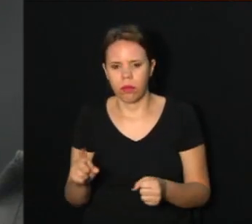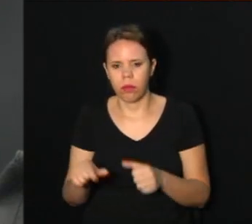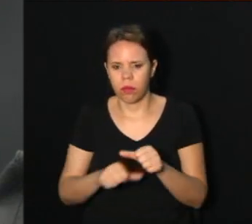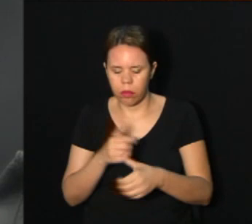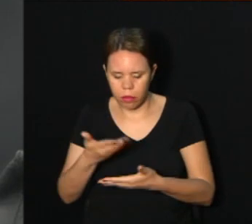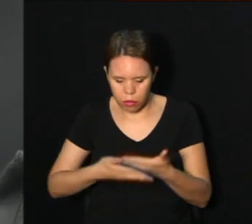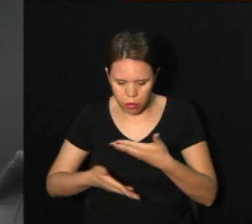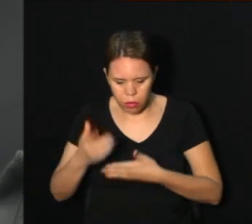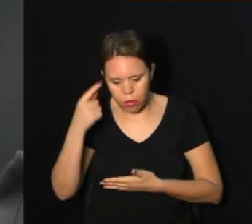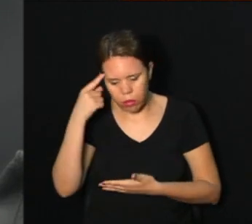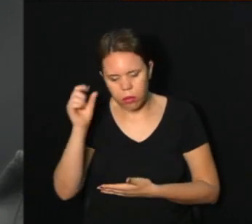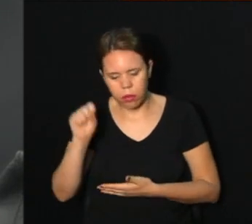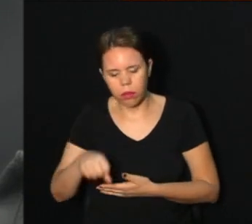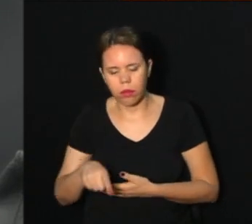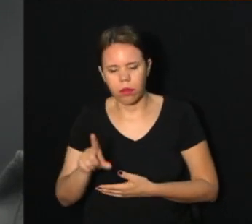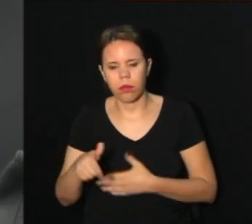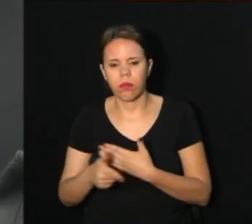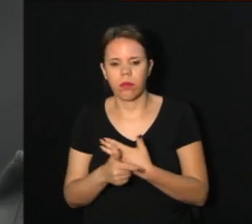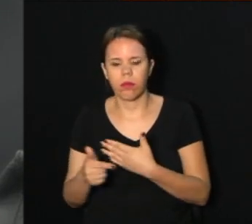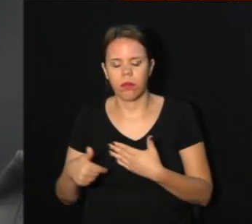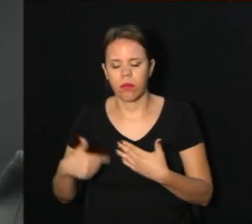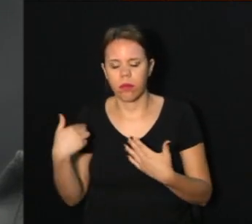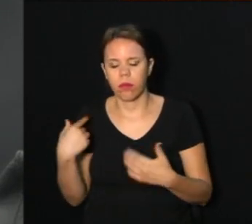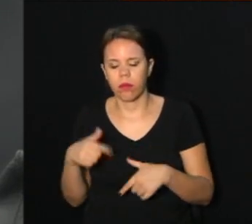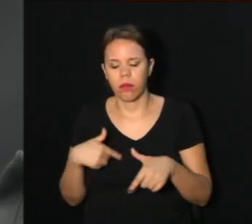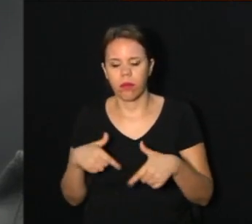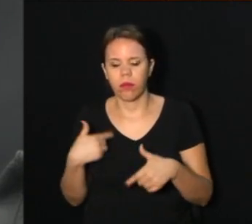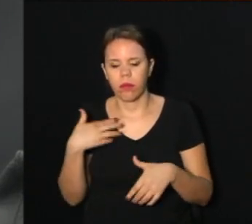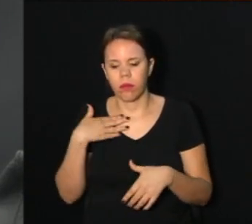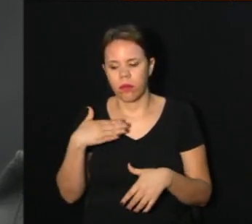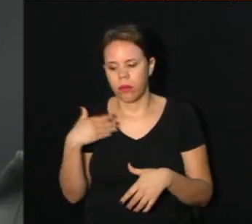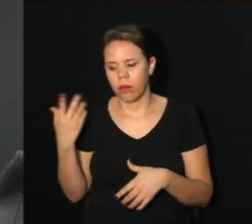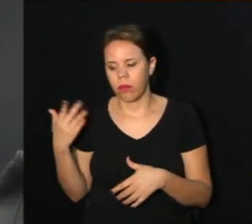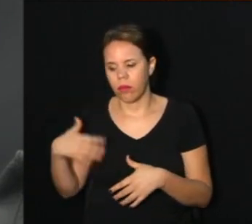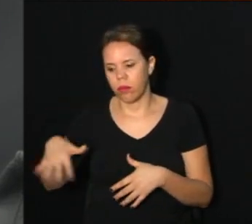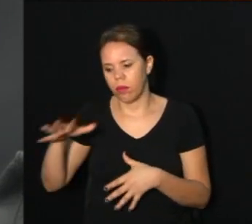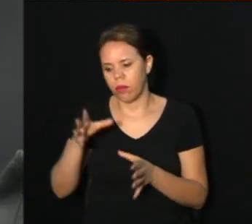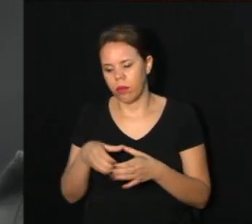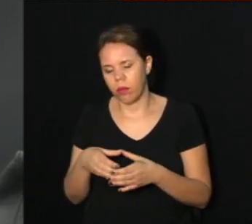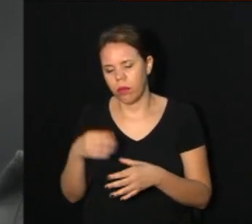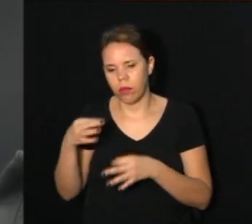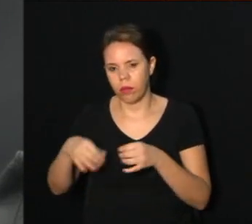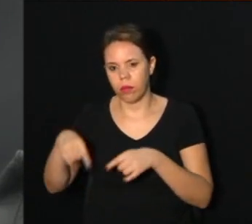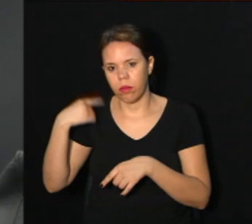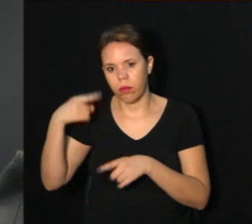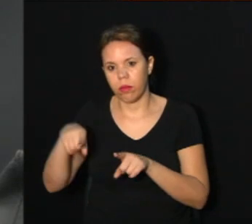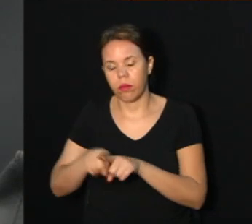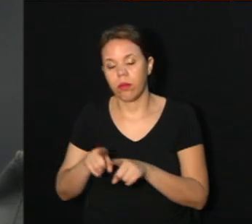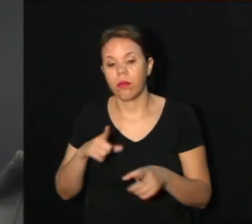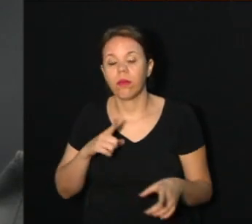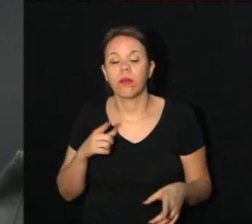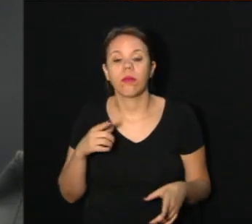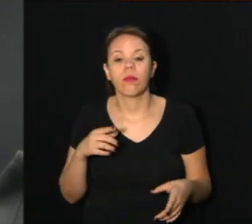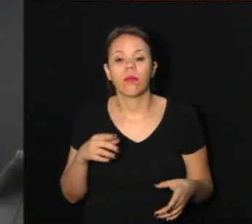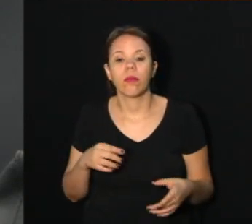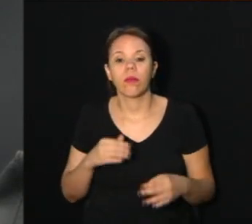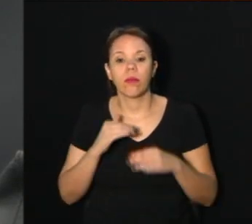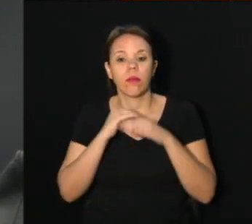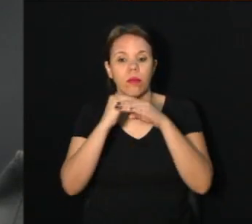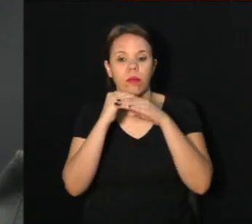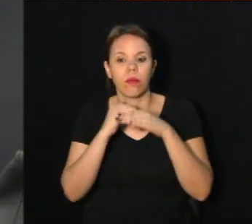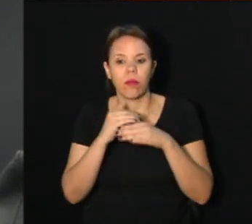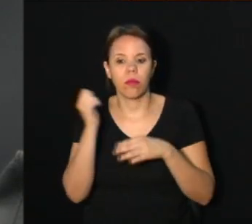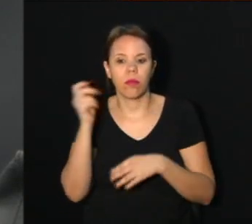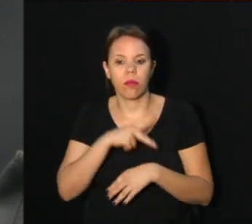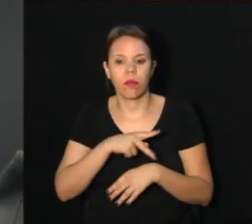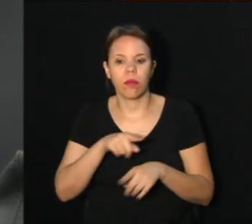de ideias, e esse é o papel aqui, tanto o meu quanto o deles. A paridade com o aposentado, o presidente